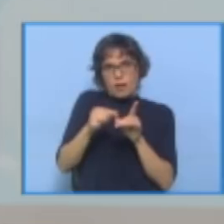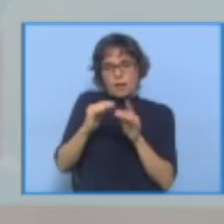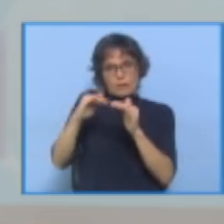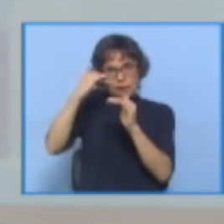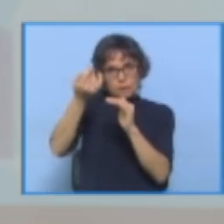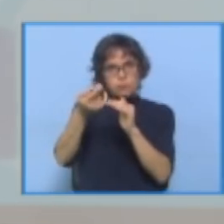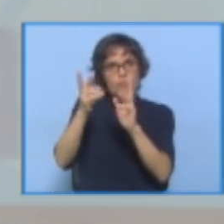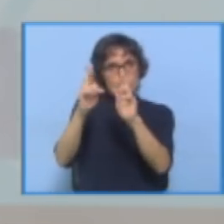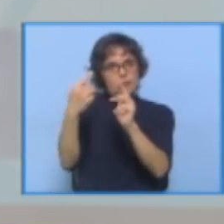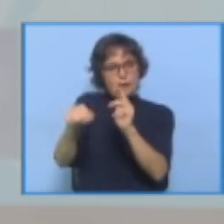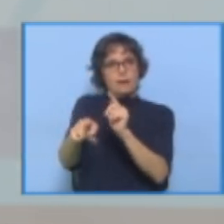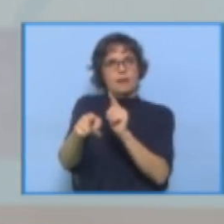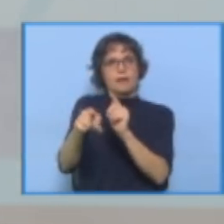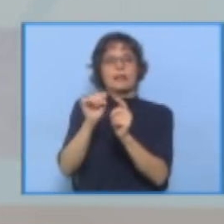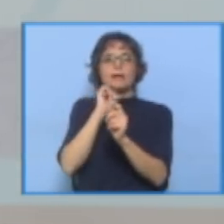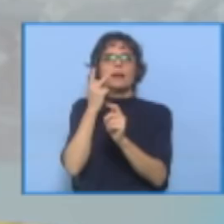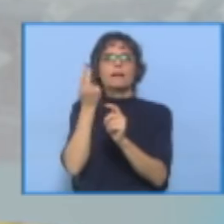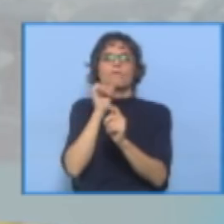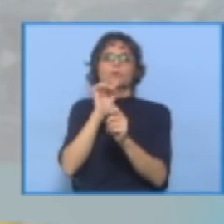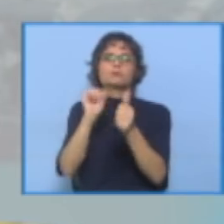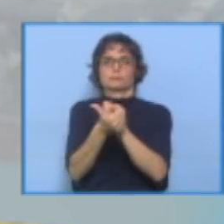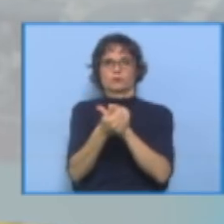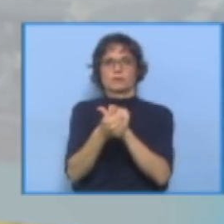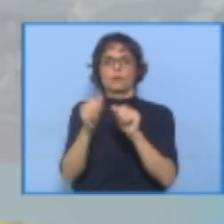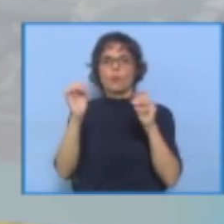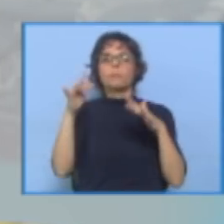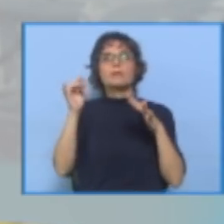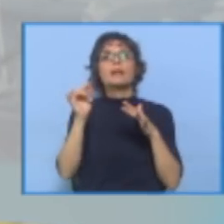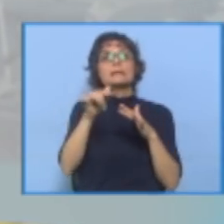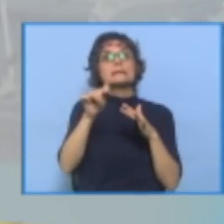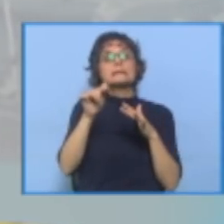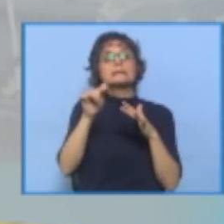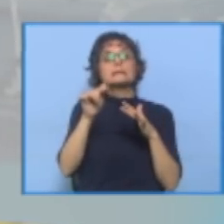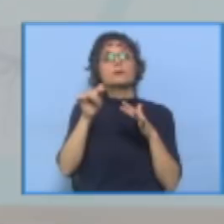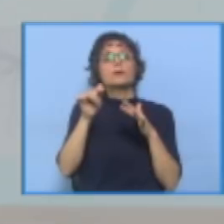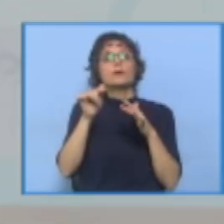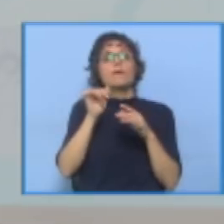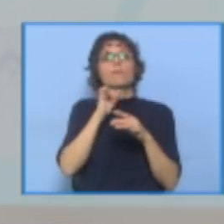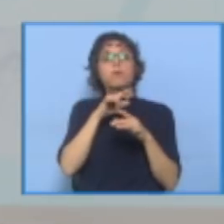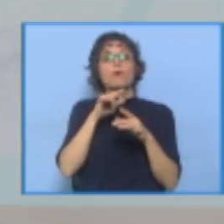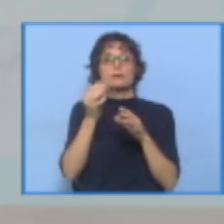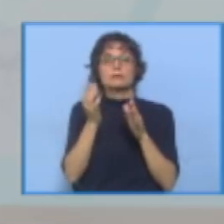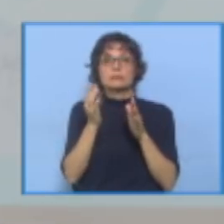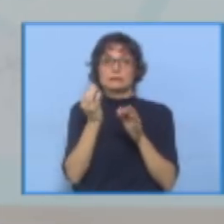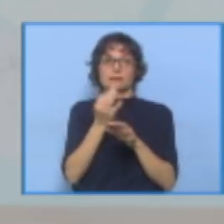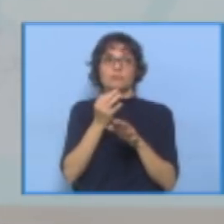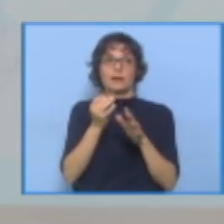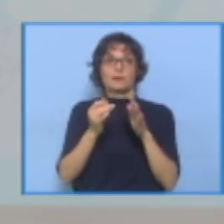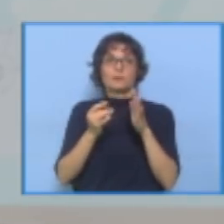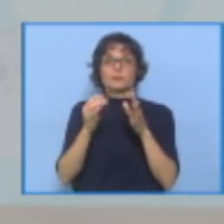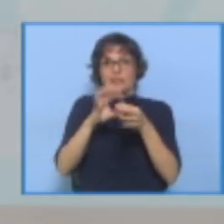grande lá dentro e que pode virar a vida toda. Ele diz que o milagre possível que está ao alcance de cada um é a santidade. Exatamente. Só depois é que podemos pedir os outros, não é? Tal e